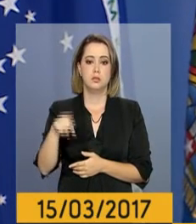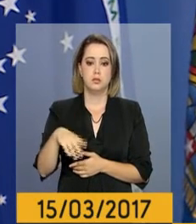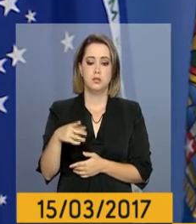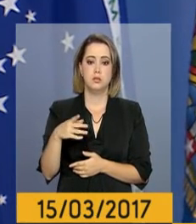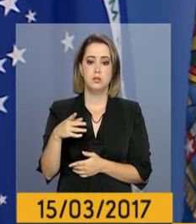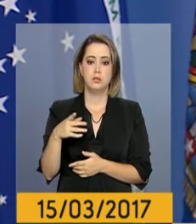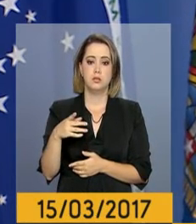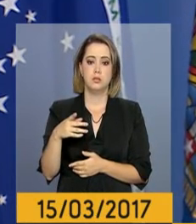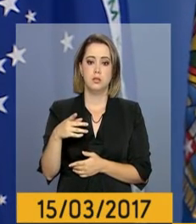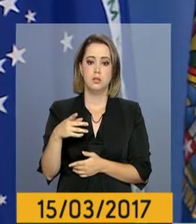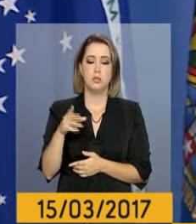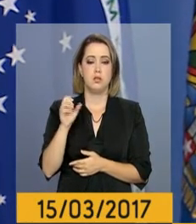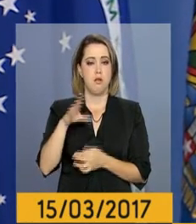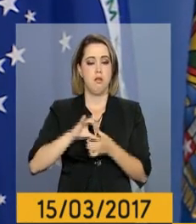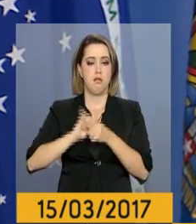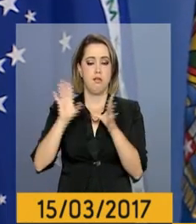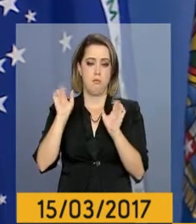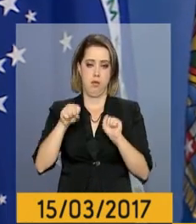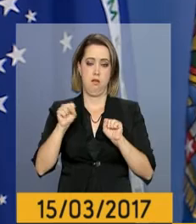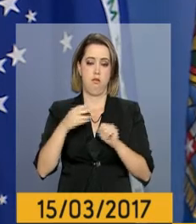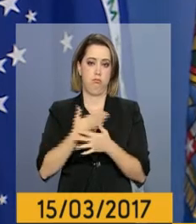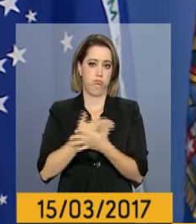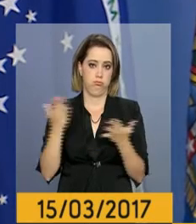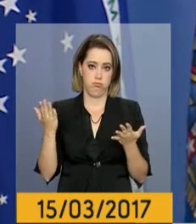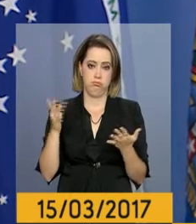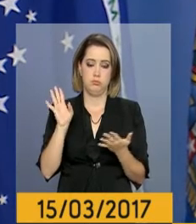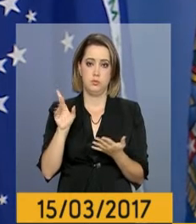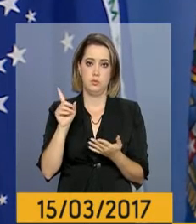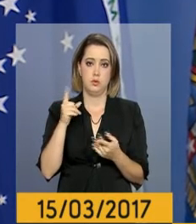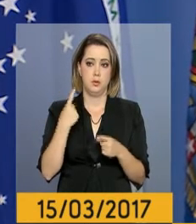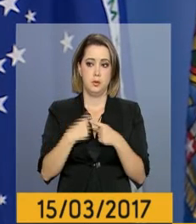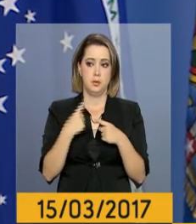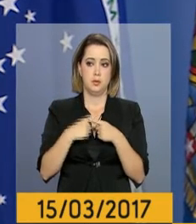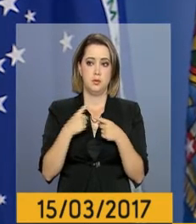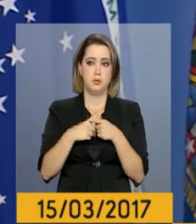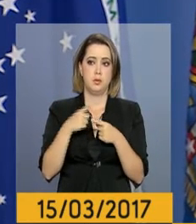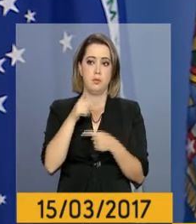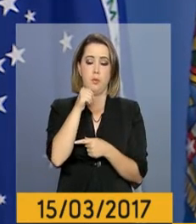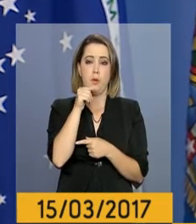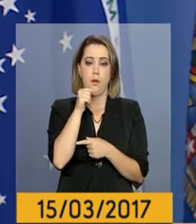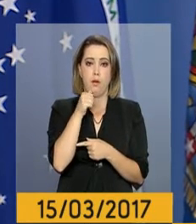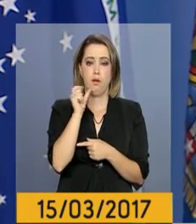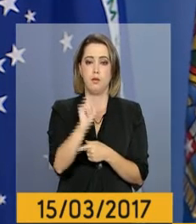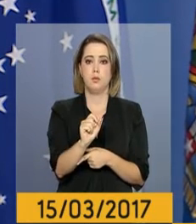imediatamente até porque a água